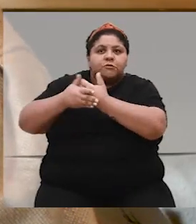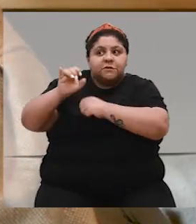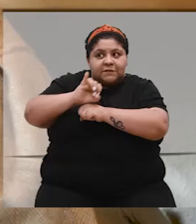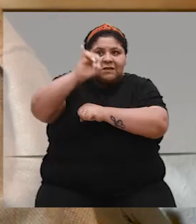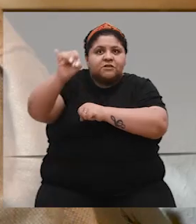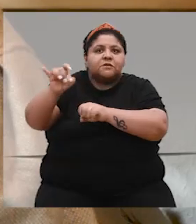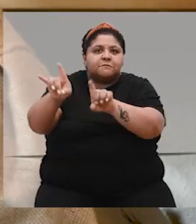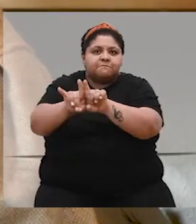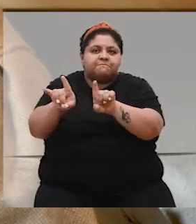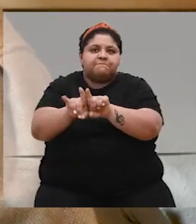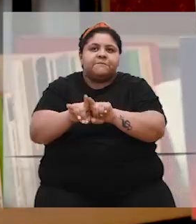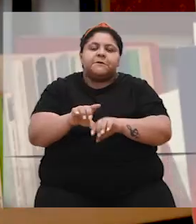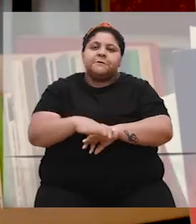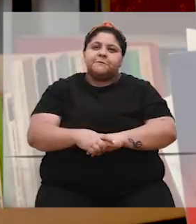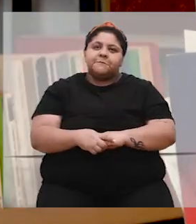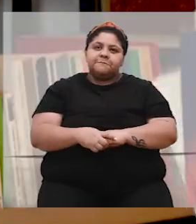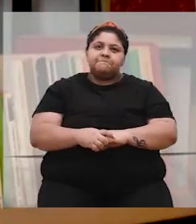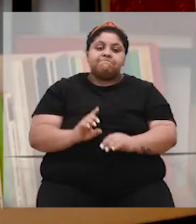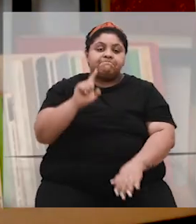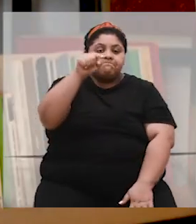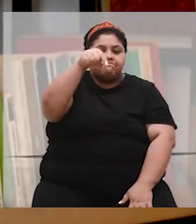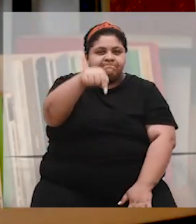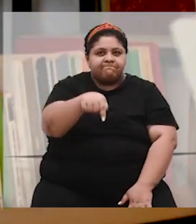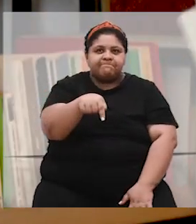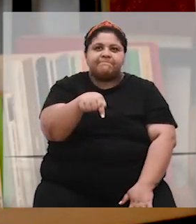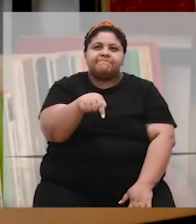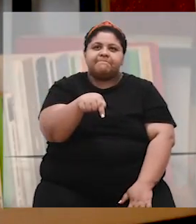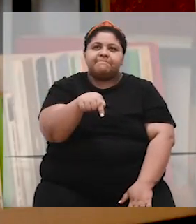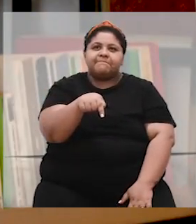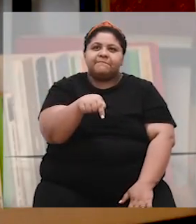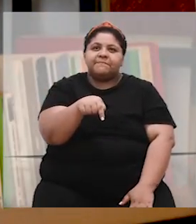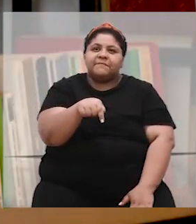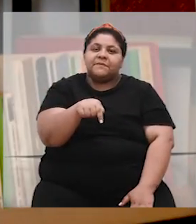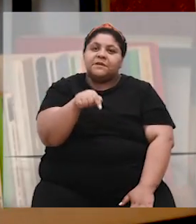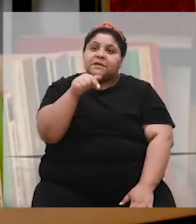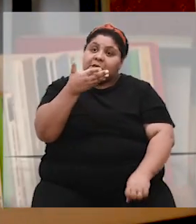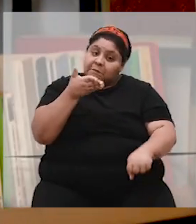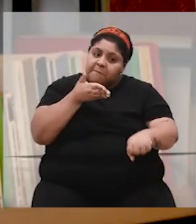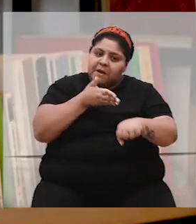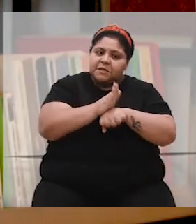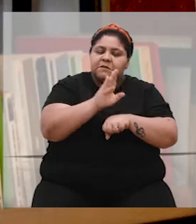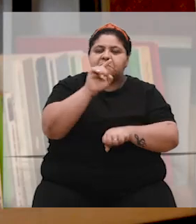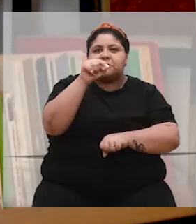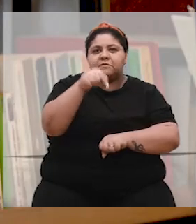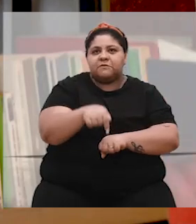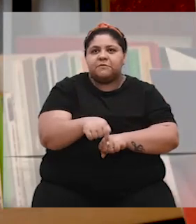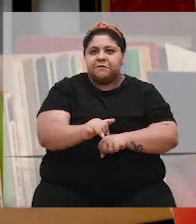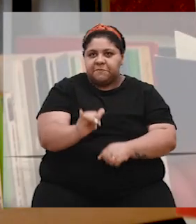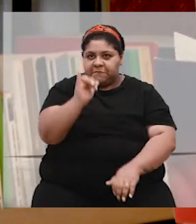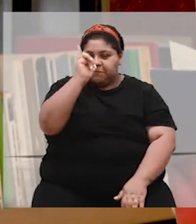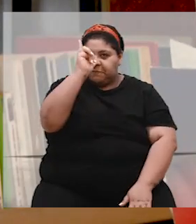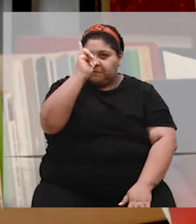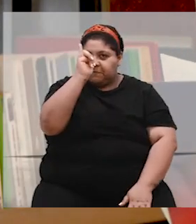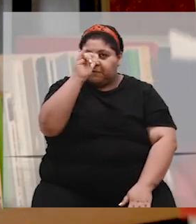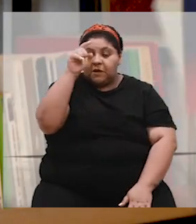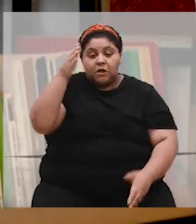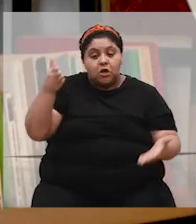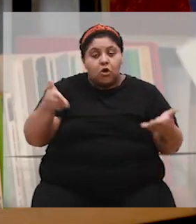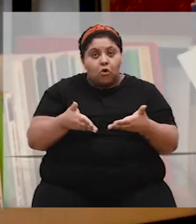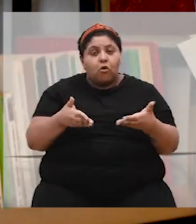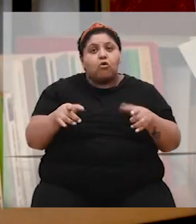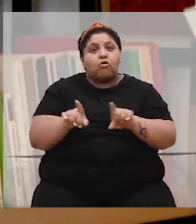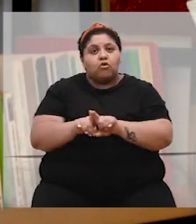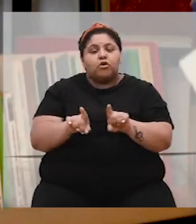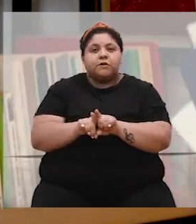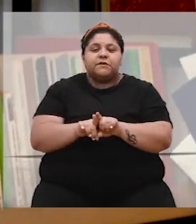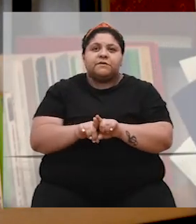e internacionalmente. E no mundo. E a Ana Thomas é uma das frequentes convidadas, né, pelo Instituto Quindim, e